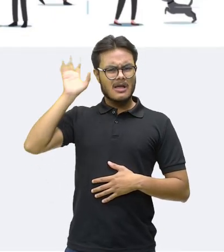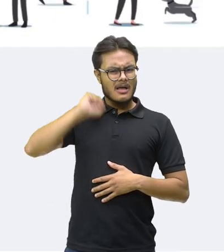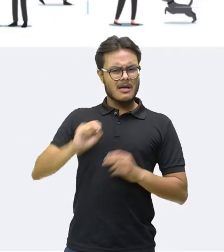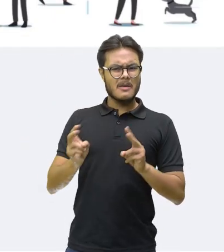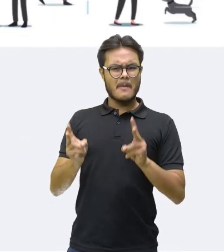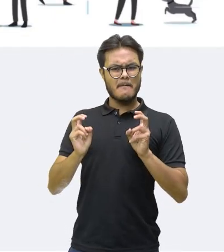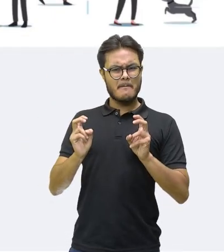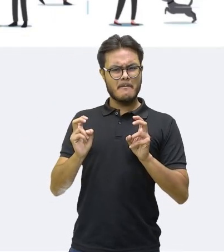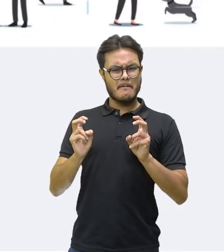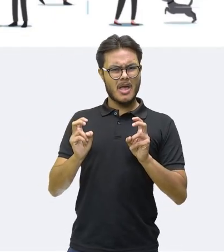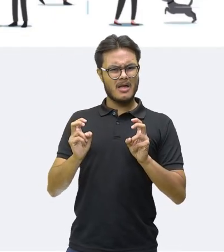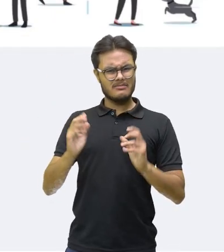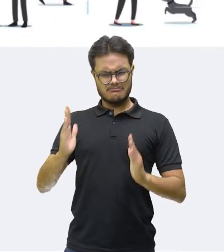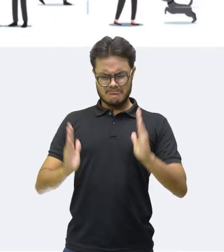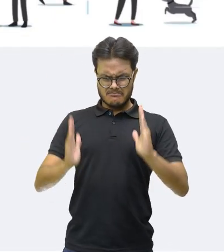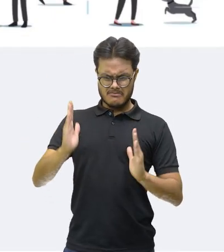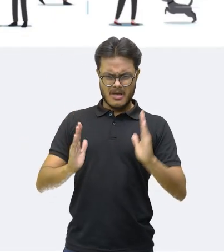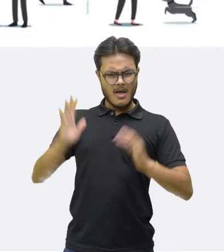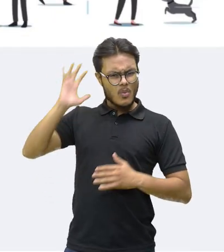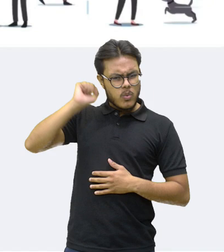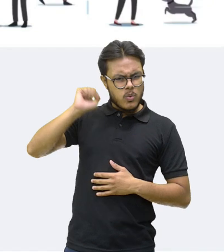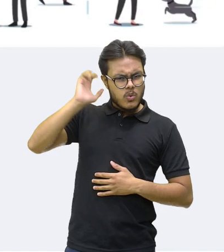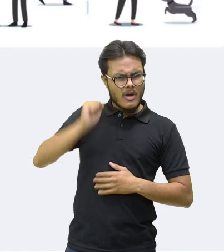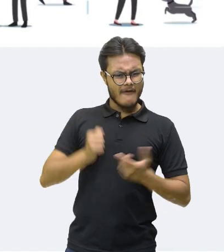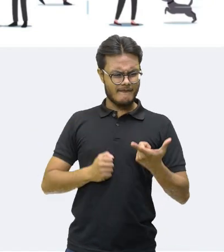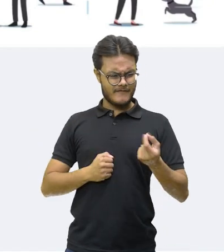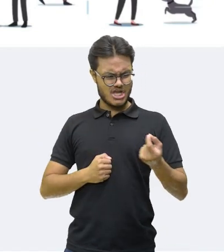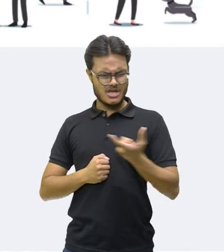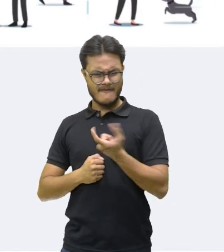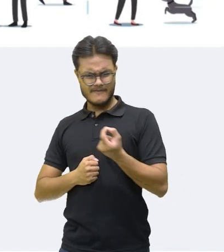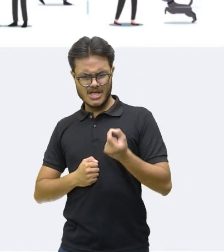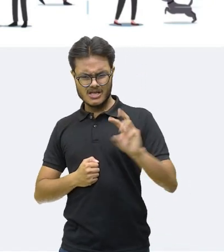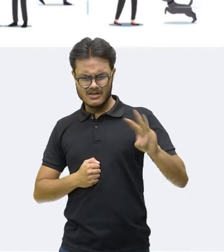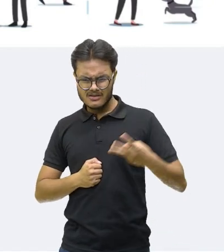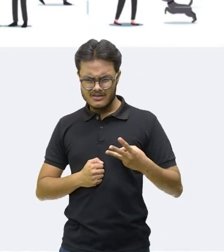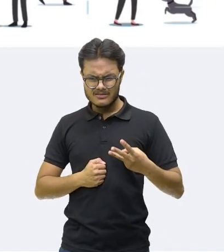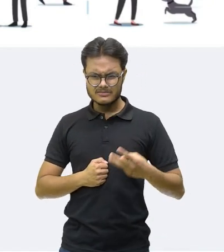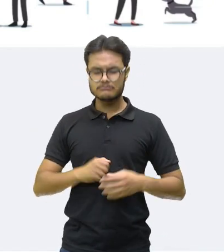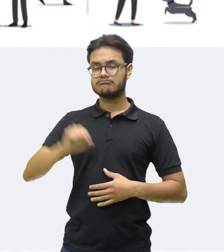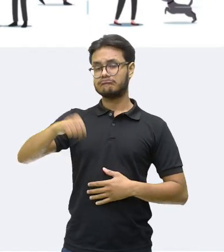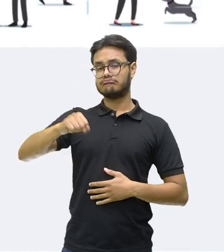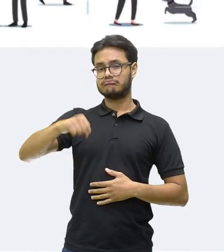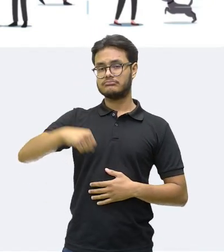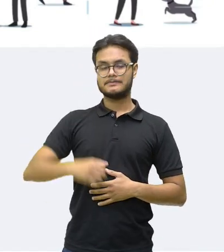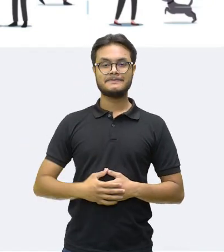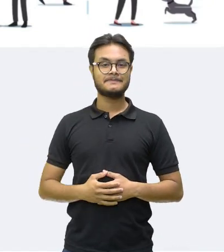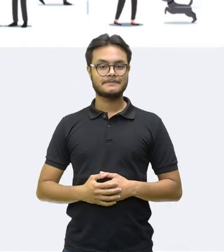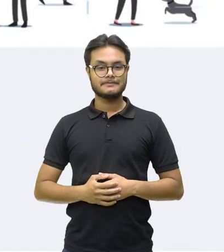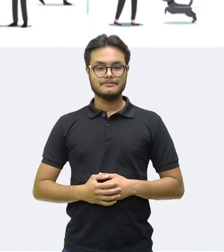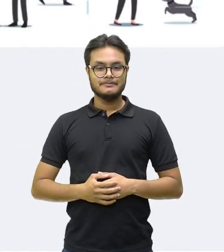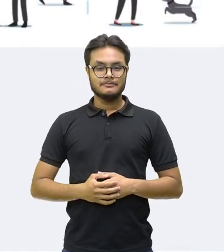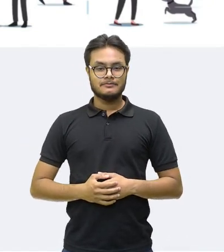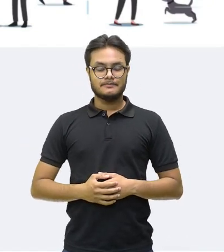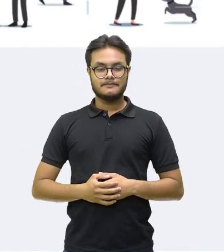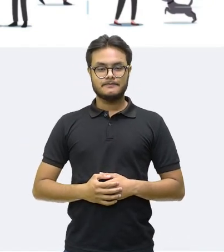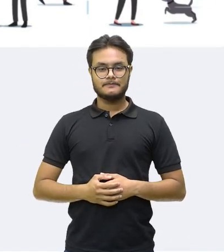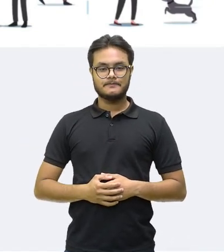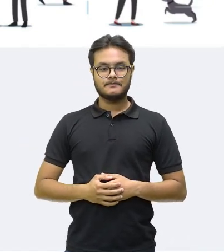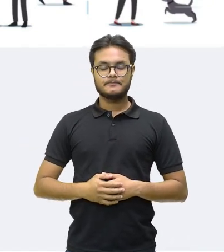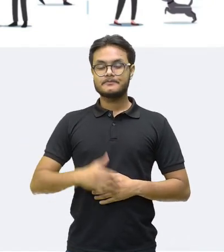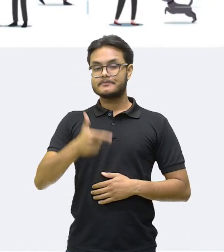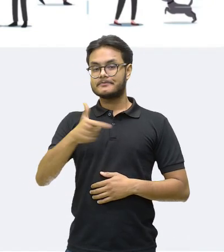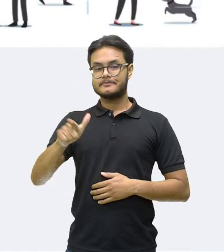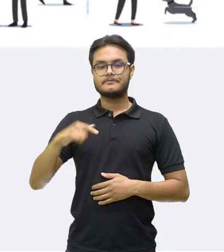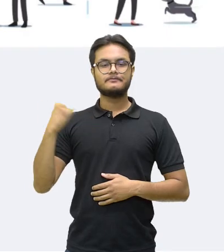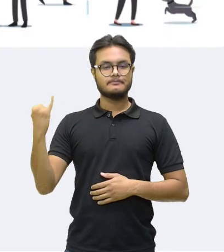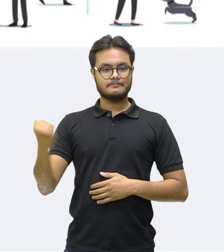ondas sonoras nesse intervalo de som audível entre 20 e 20 mil? Exatamente, não esquece isso, meu aluno, tá bom? Outra coisa importante que você vai ter que lembrar,